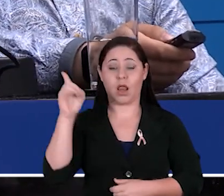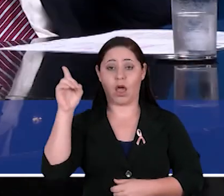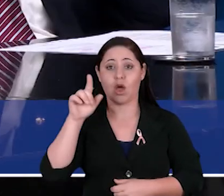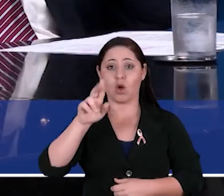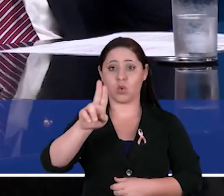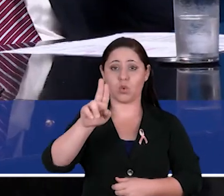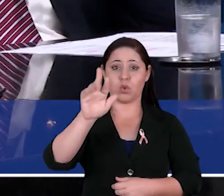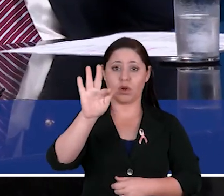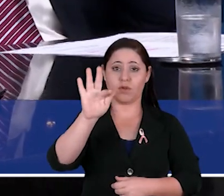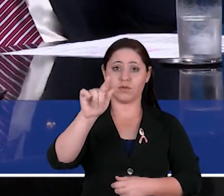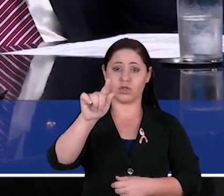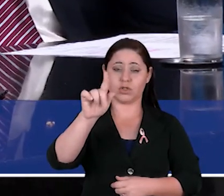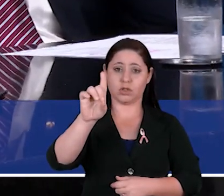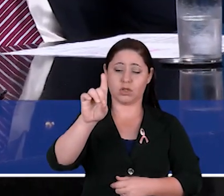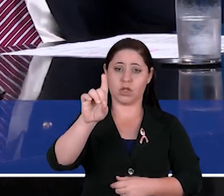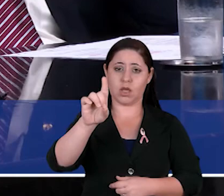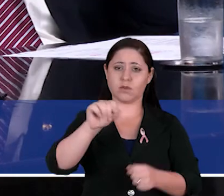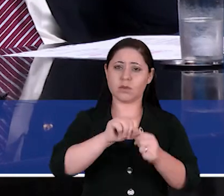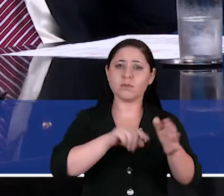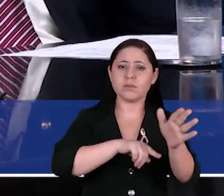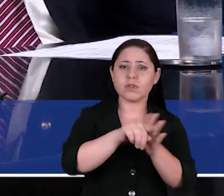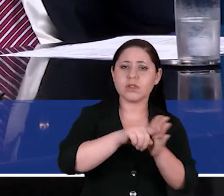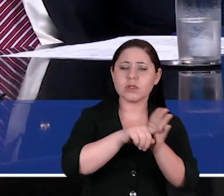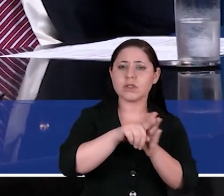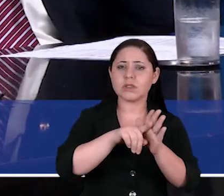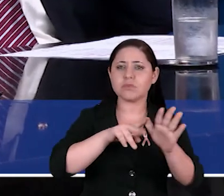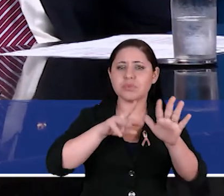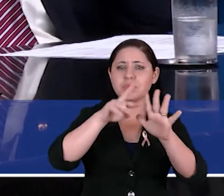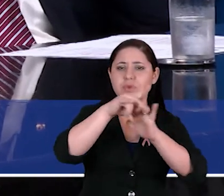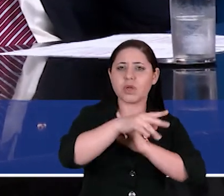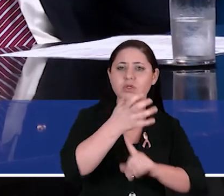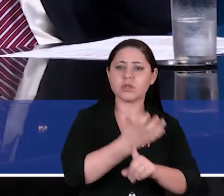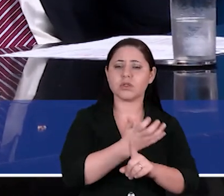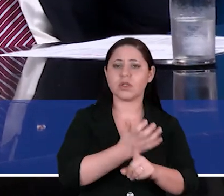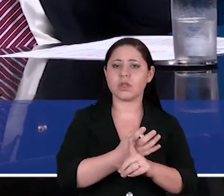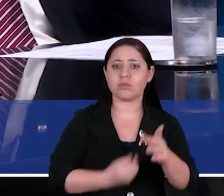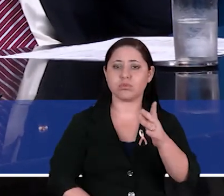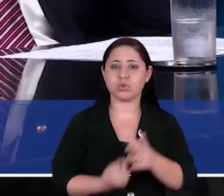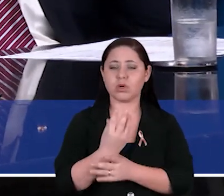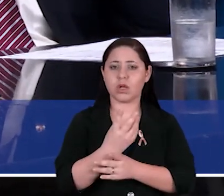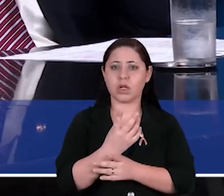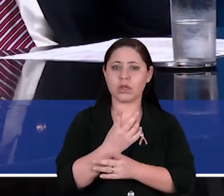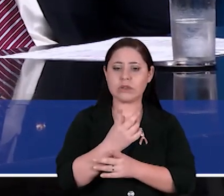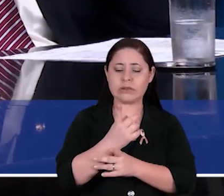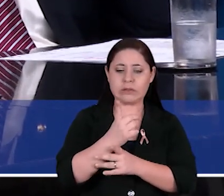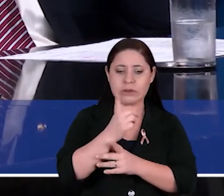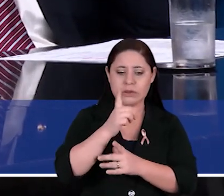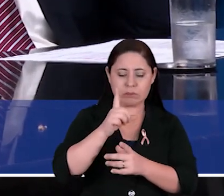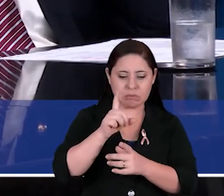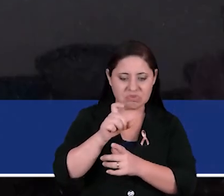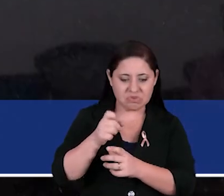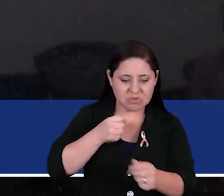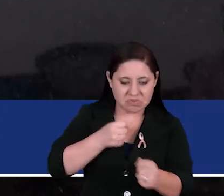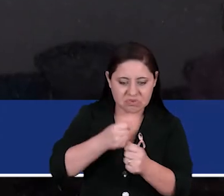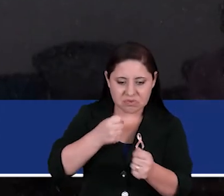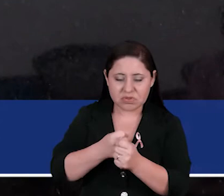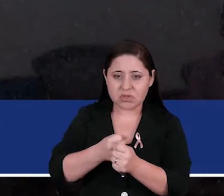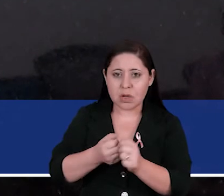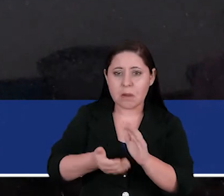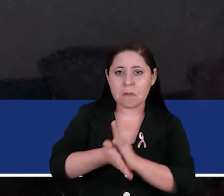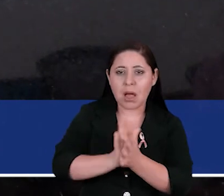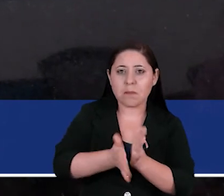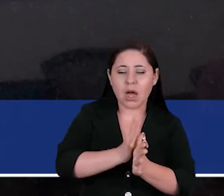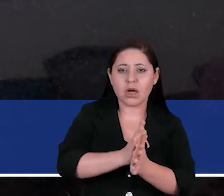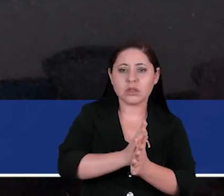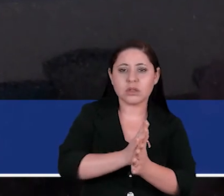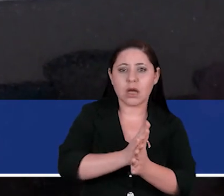Dourados. Lá, a UFGD promove uma pesquisa multidisciplinar que pretende desenvolver um larvicida sustentável feito a partir